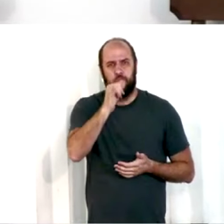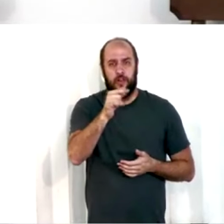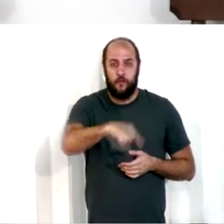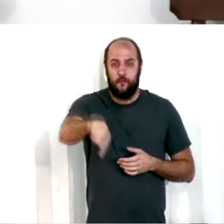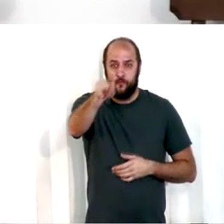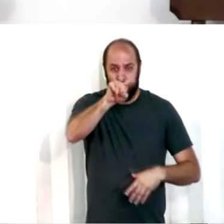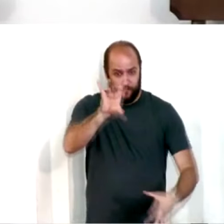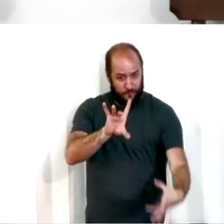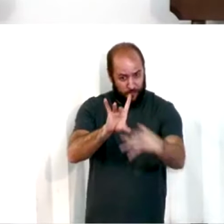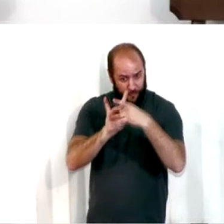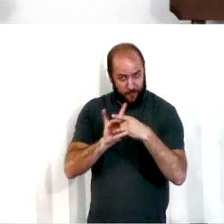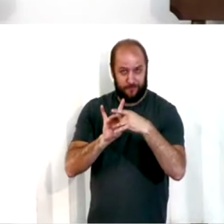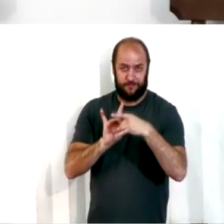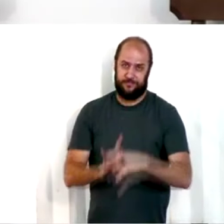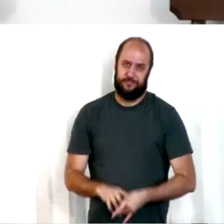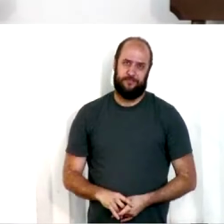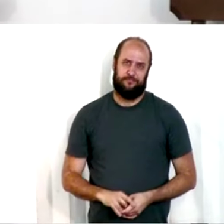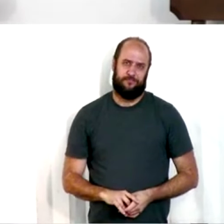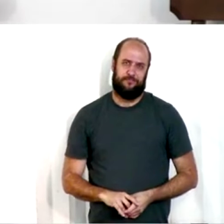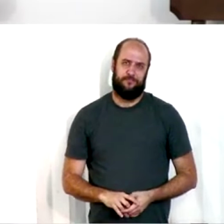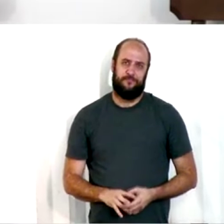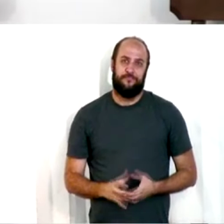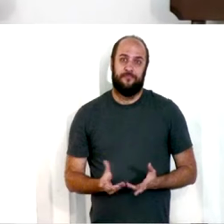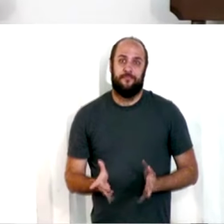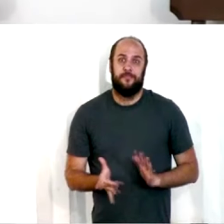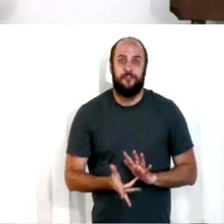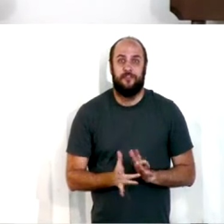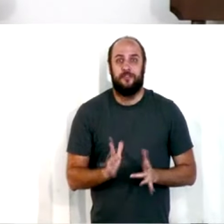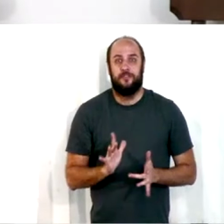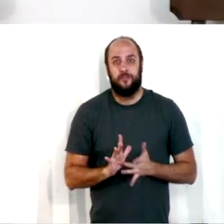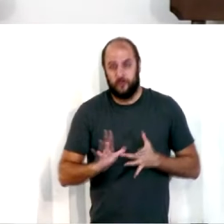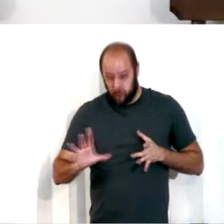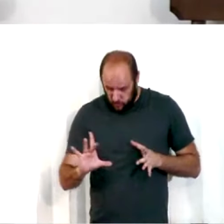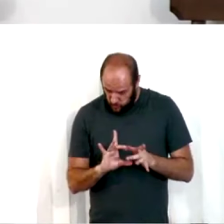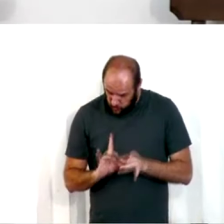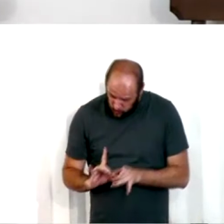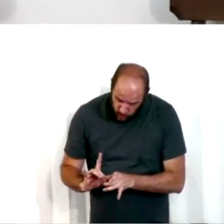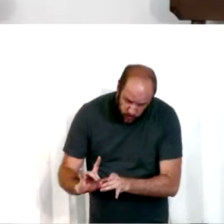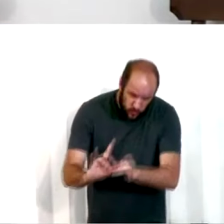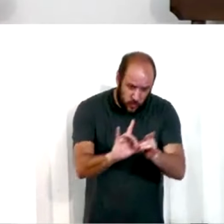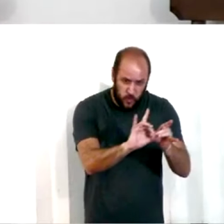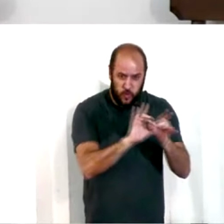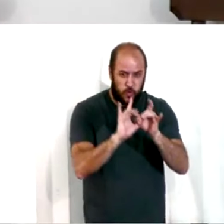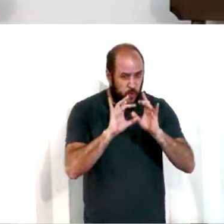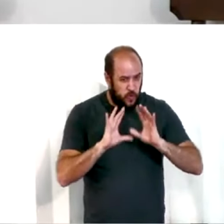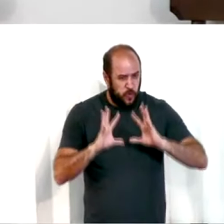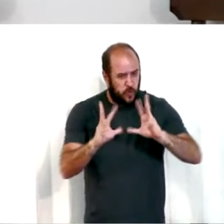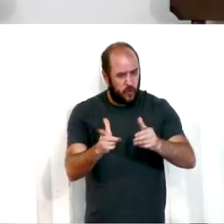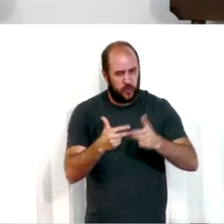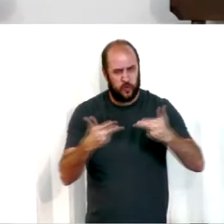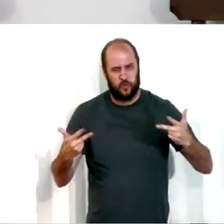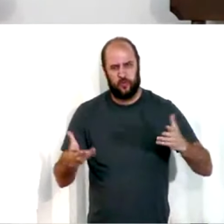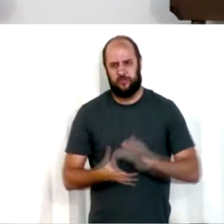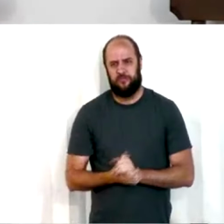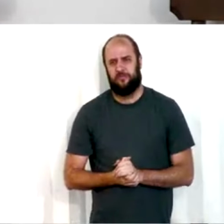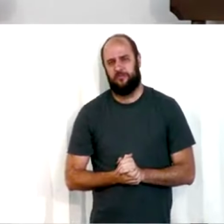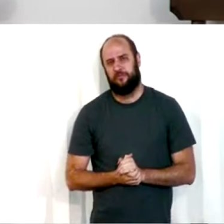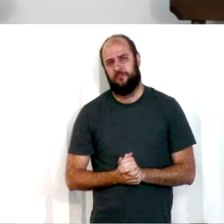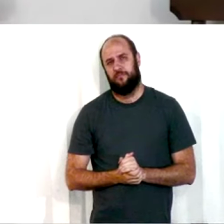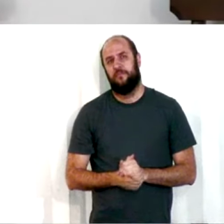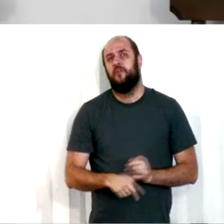reconciliou. Cristo reconciliou consigo mesmo todas as coisas, havendo feito a paz pelo seu sangue,